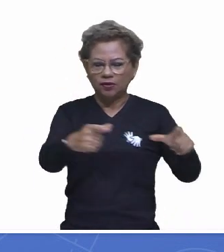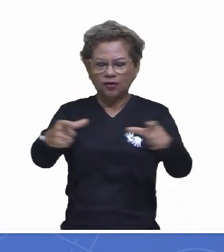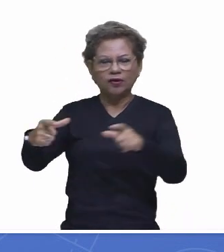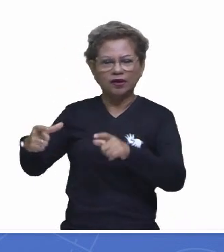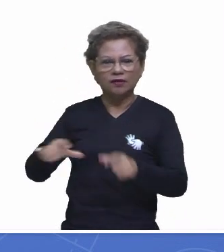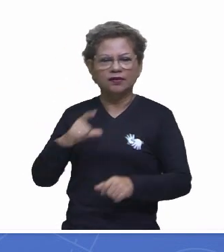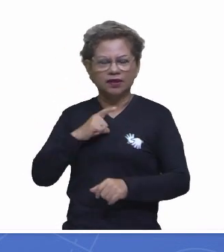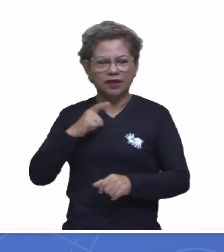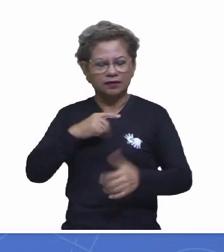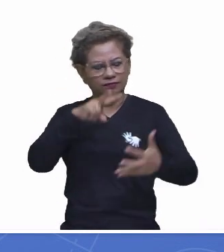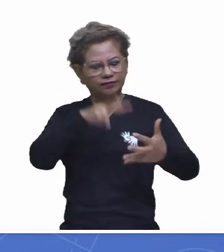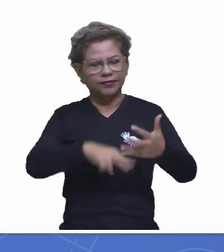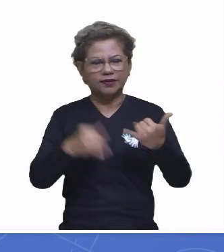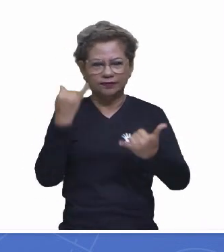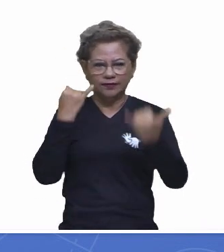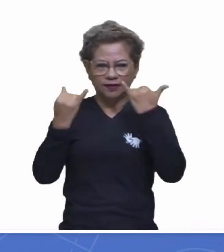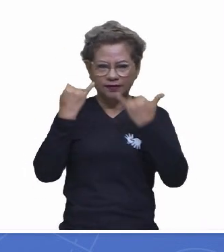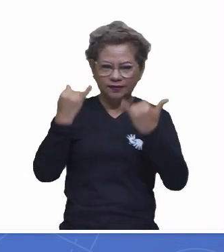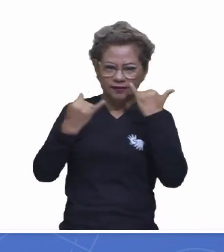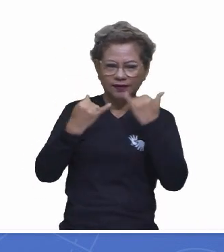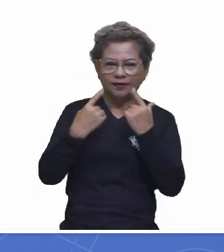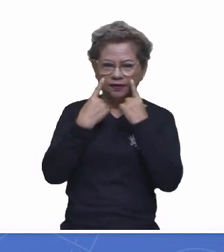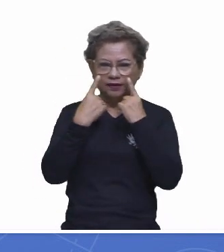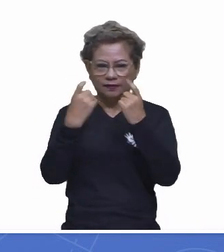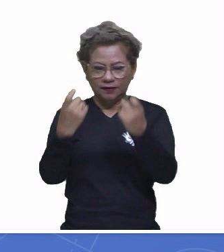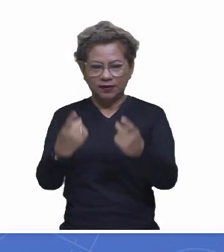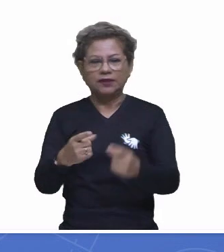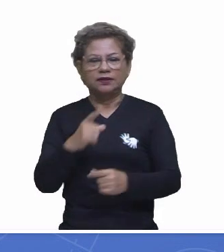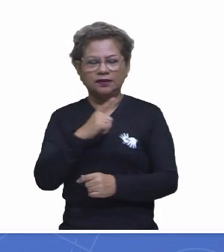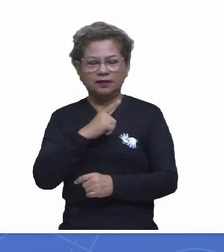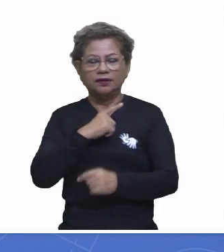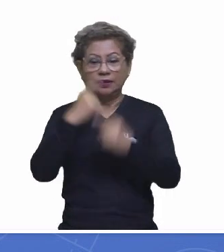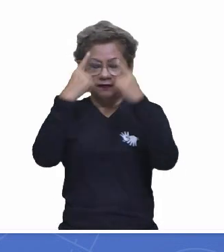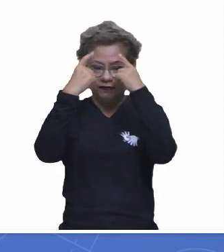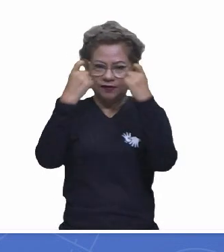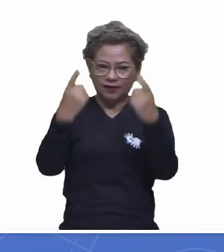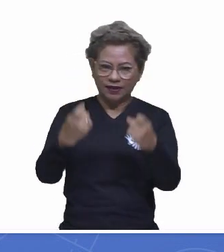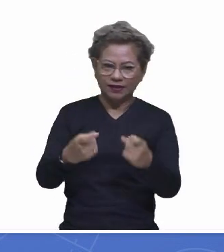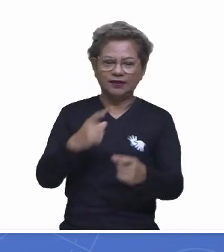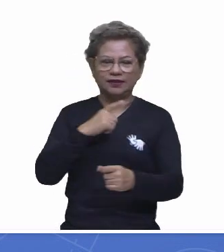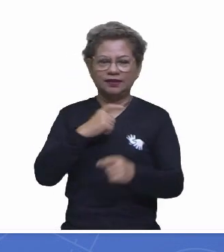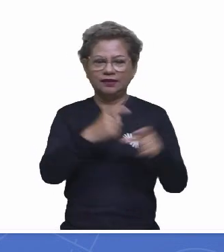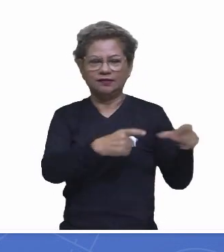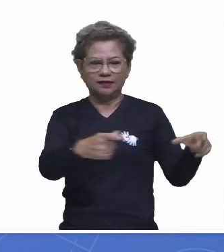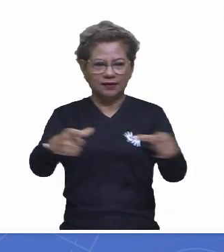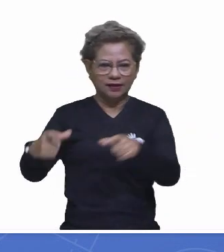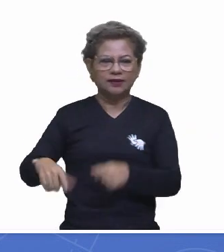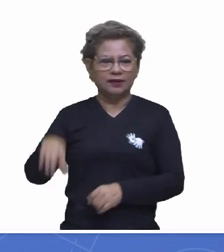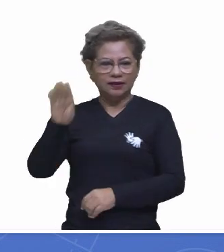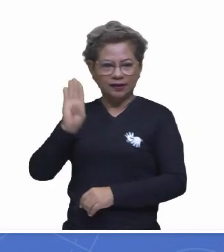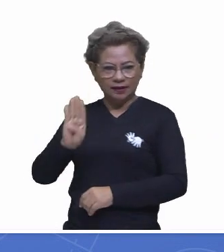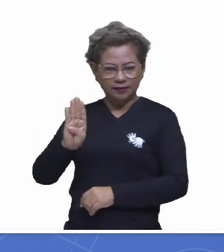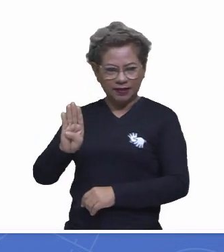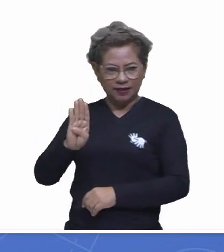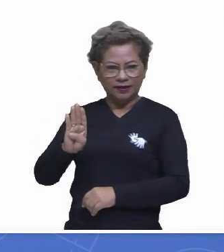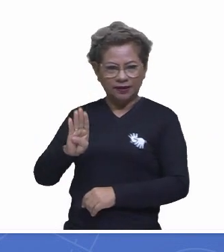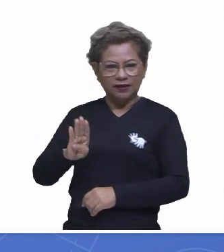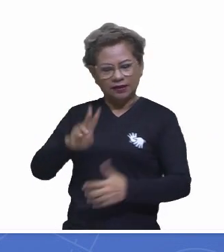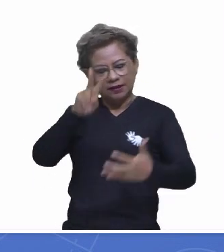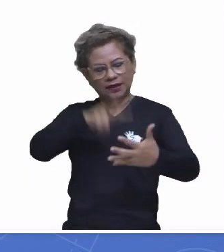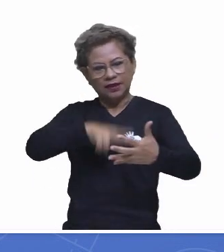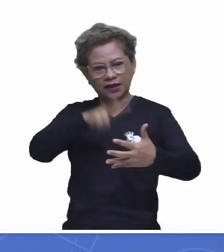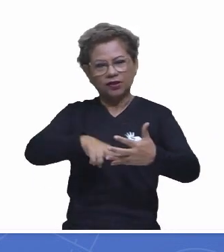contra a violência urbana. B, dissertativo e argumentativo, pois o enunciador apresenta seu ponto de vista sobre as